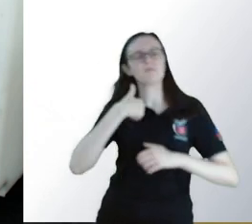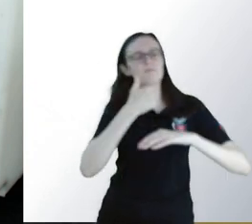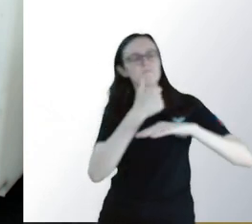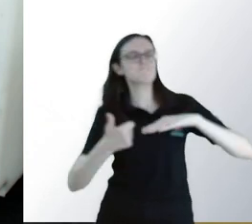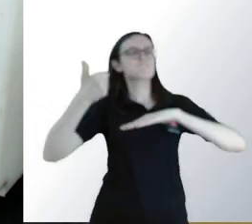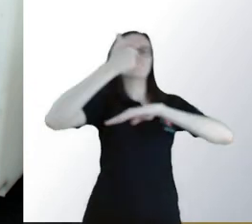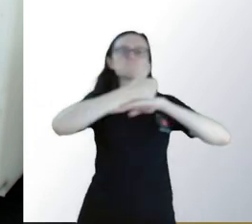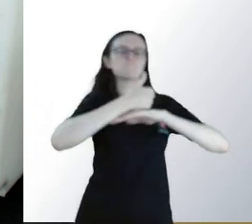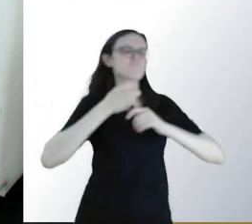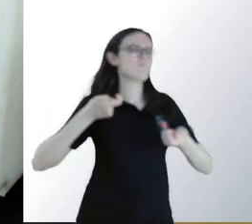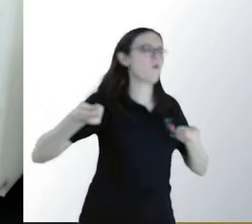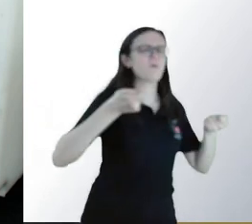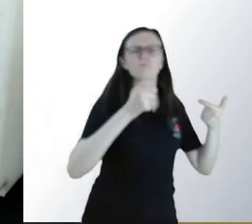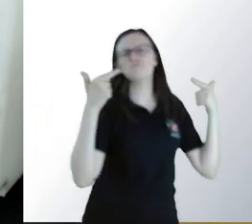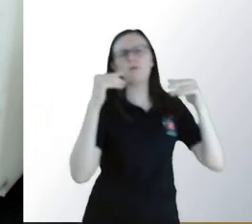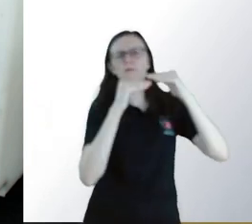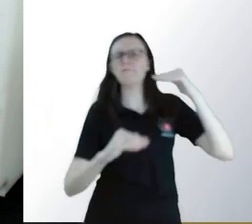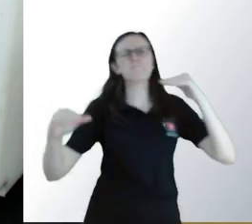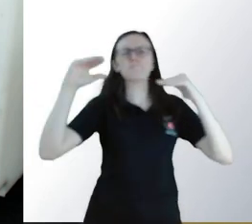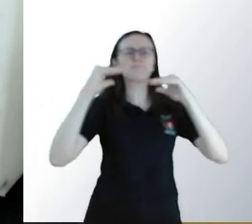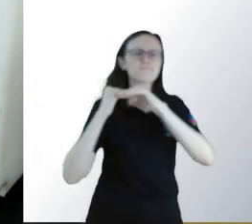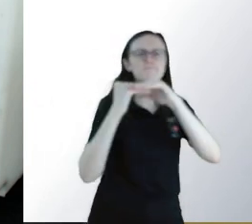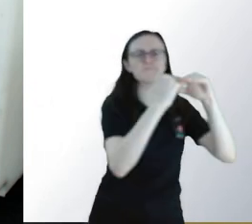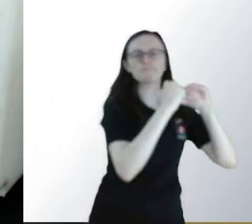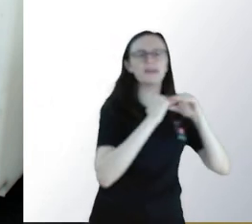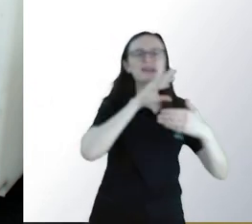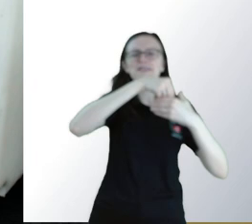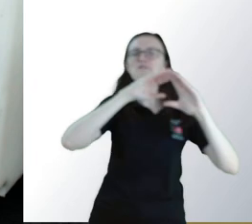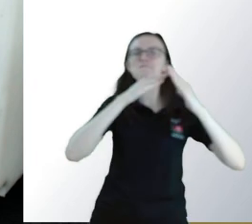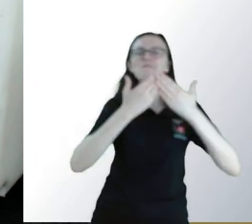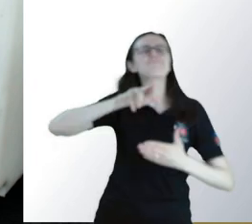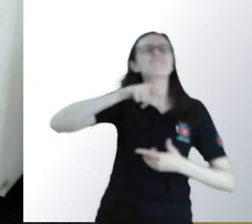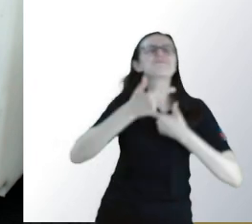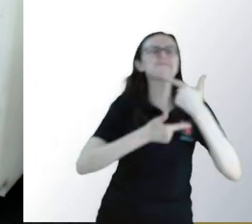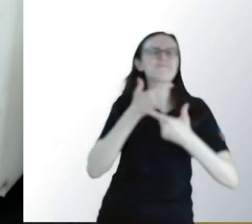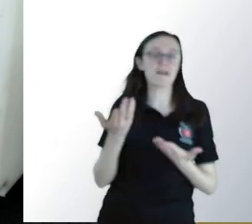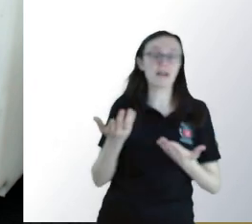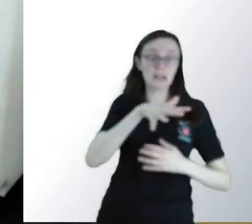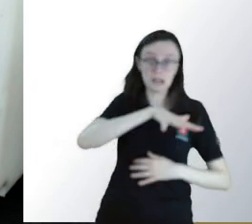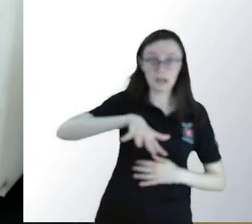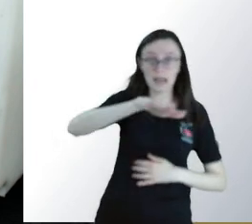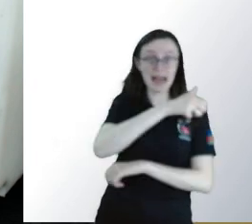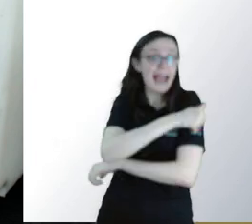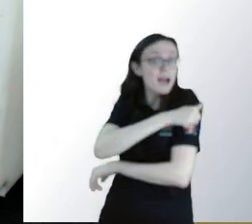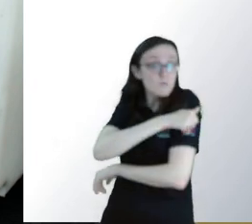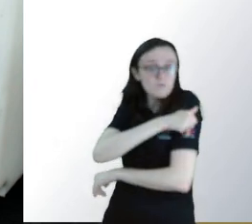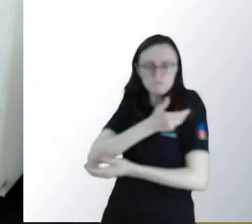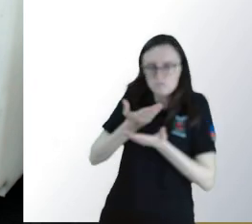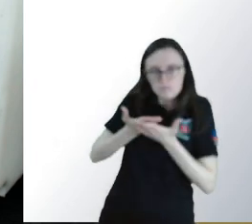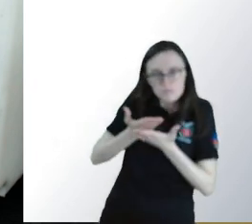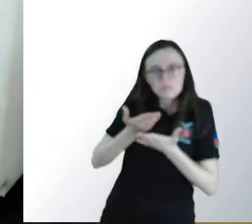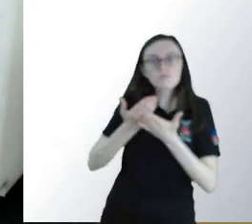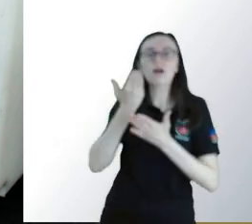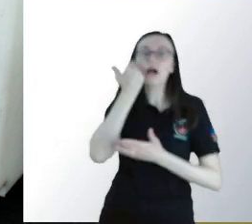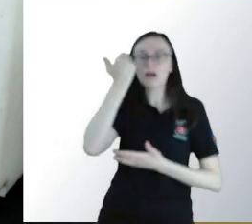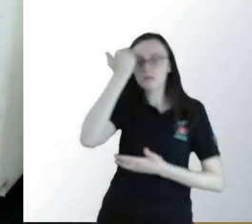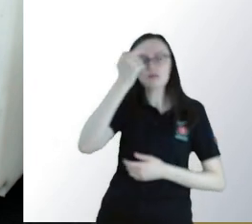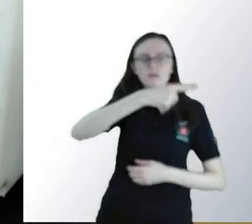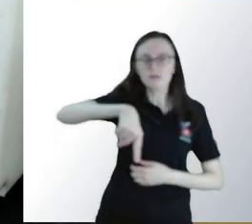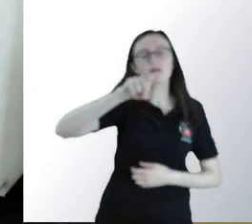né, e que tenha uma consequência profissional trabalhista. Né? Então, entre adolescentes, o que ocorre